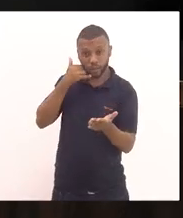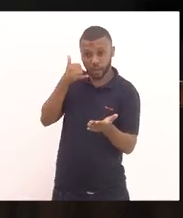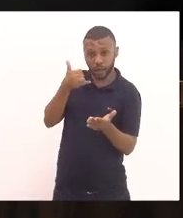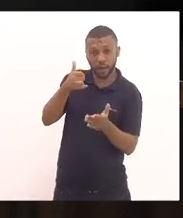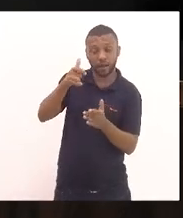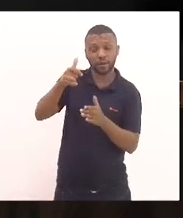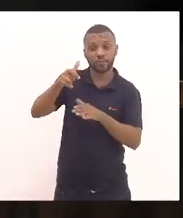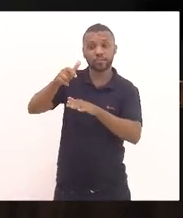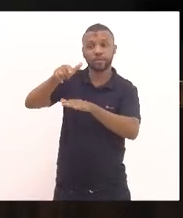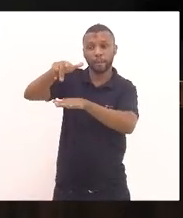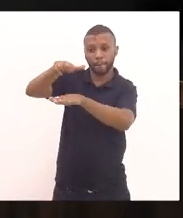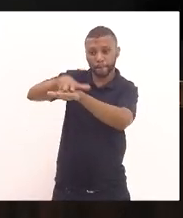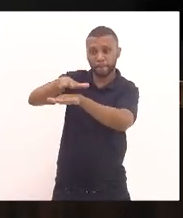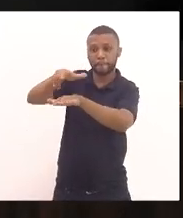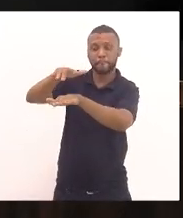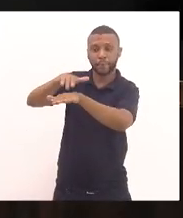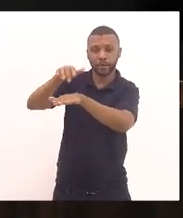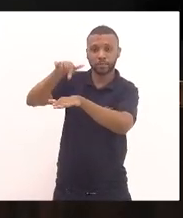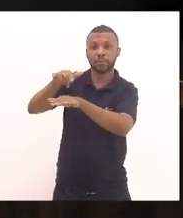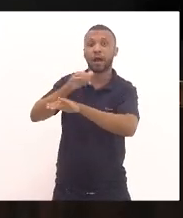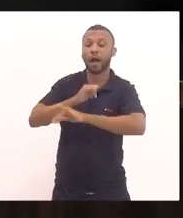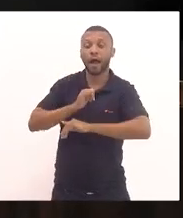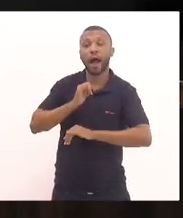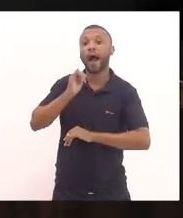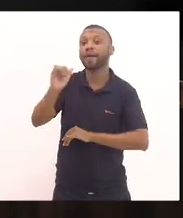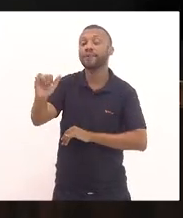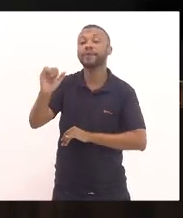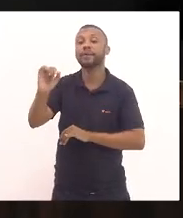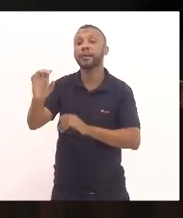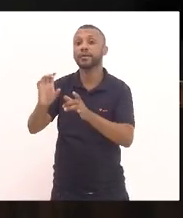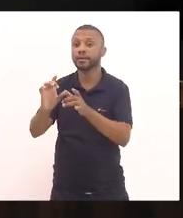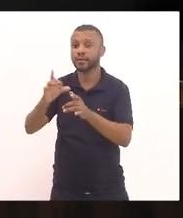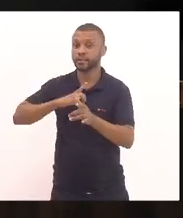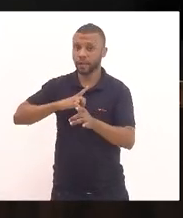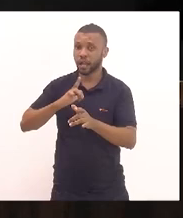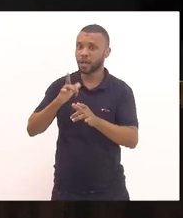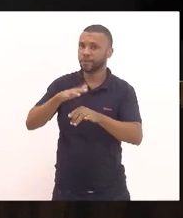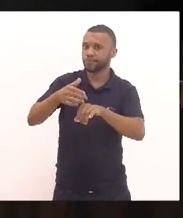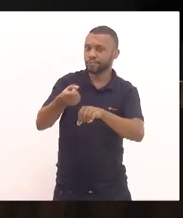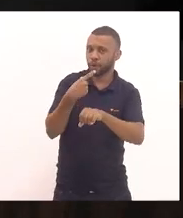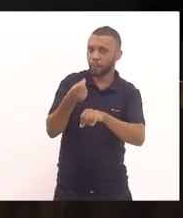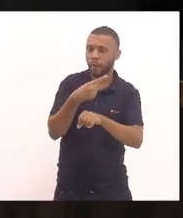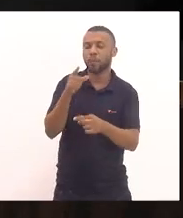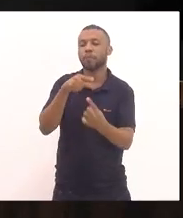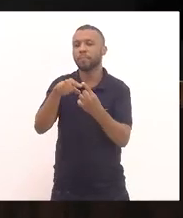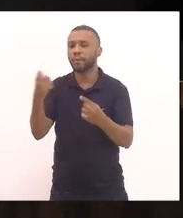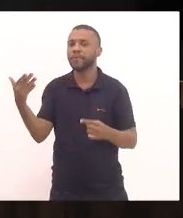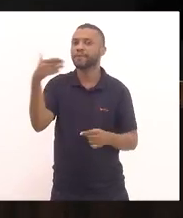informar previamente aos usuários acerca da disponibilidade dos medicamentos para sua retirada.